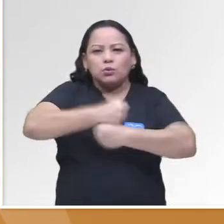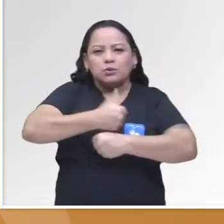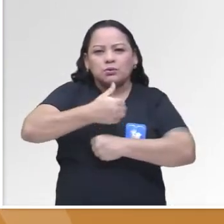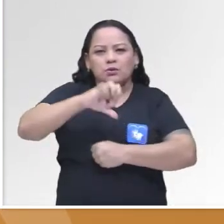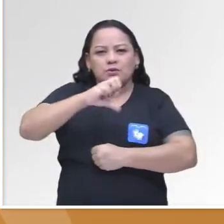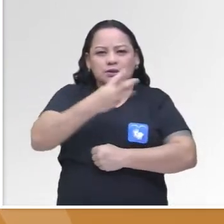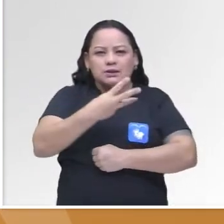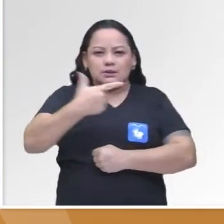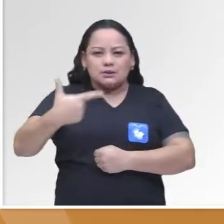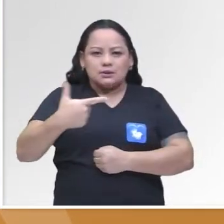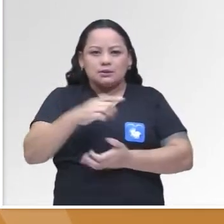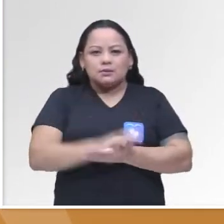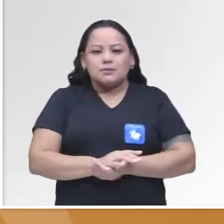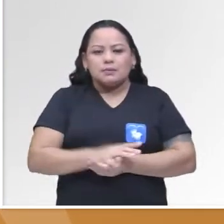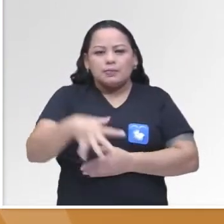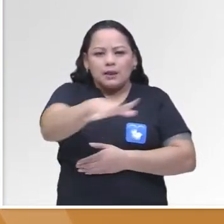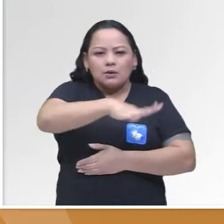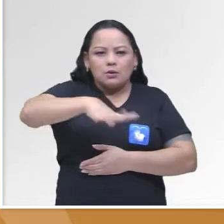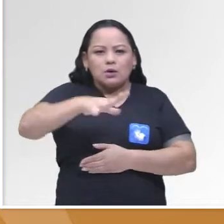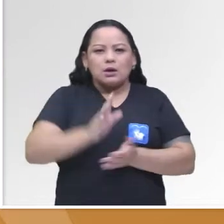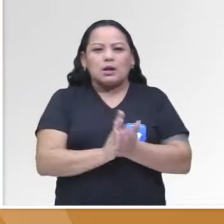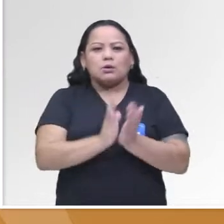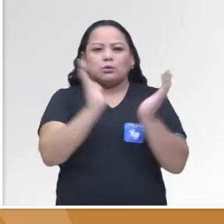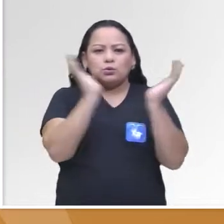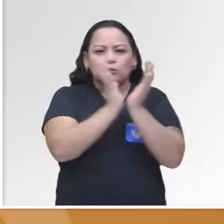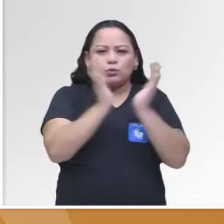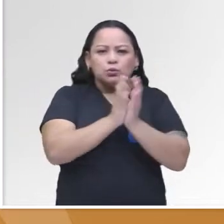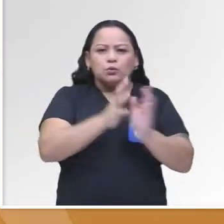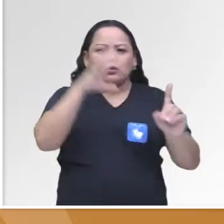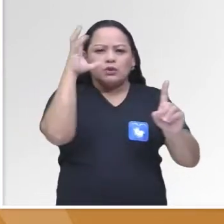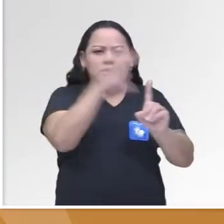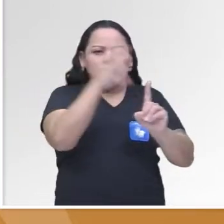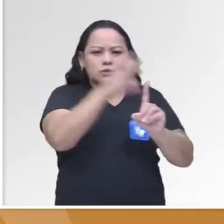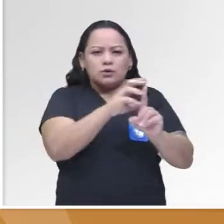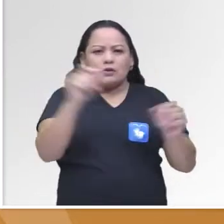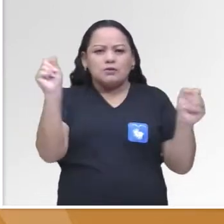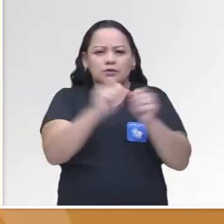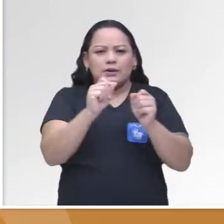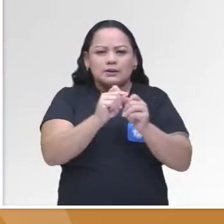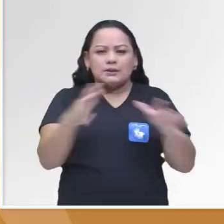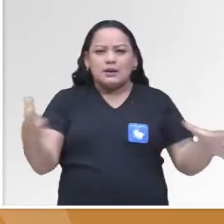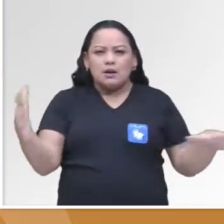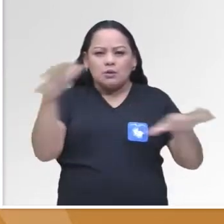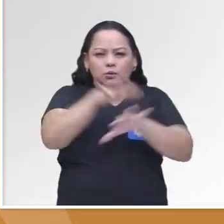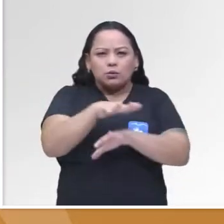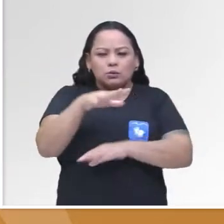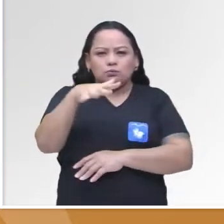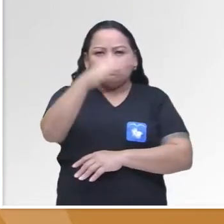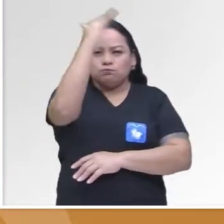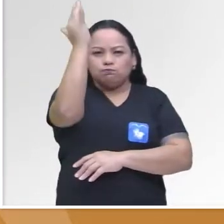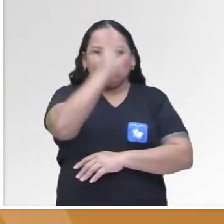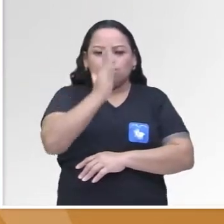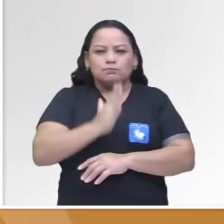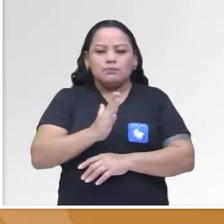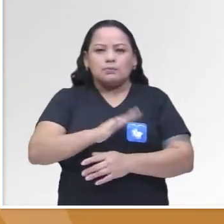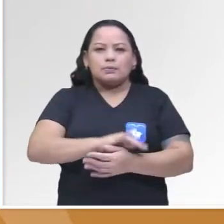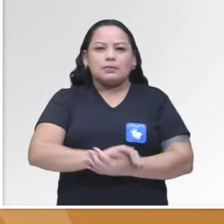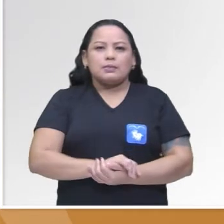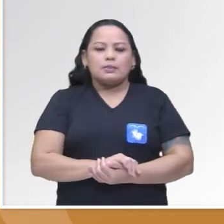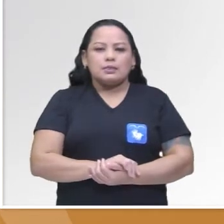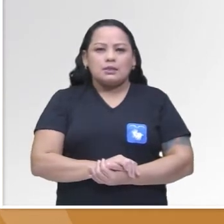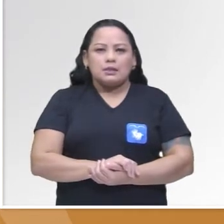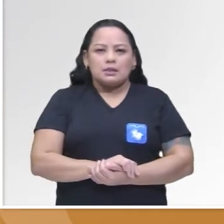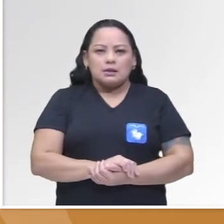1932. Localizar os movimentos que inspiraram a ação integralista no Brasil.